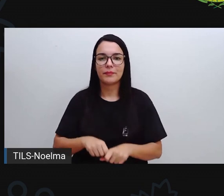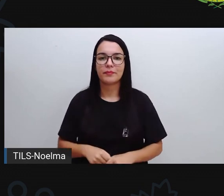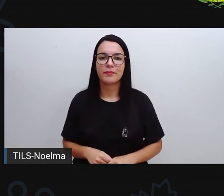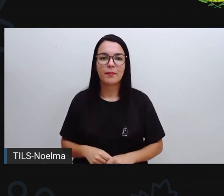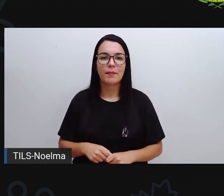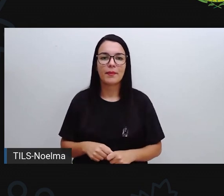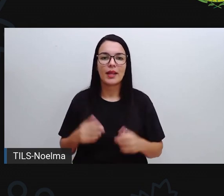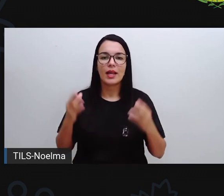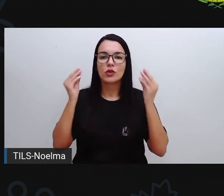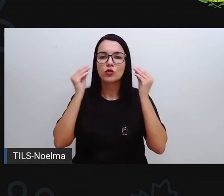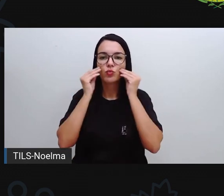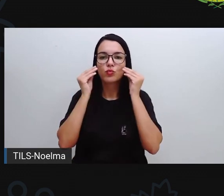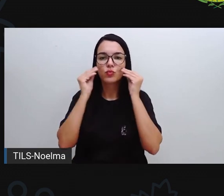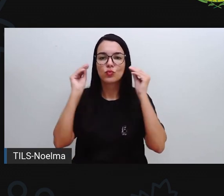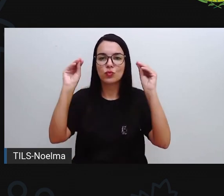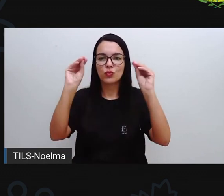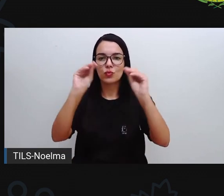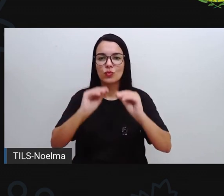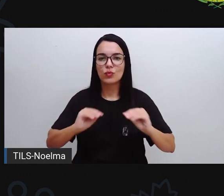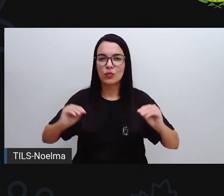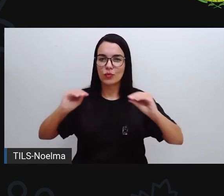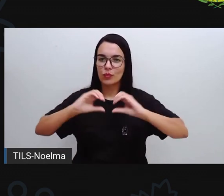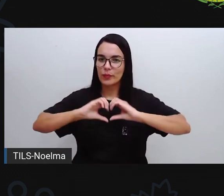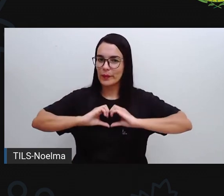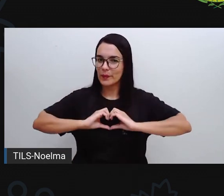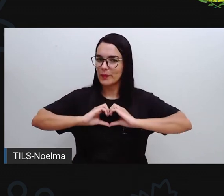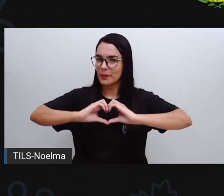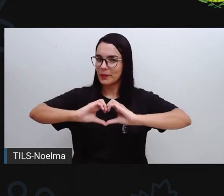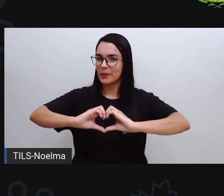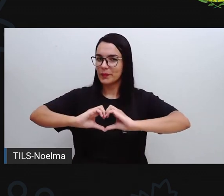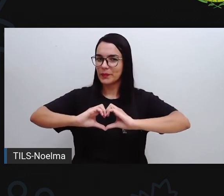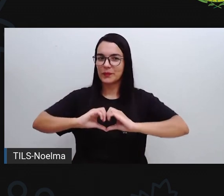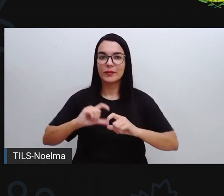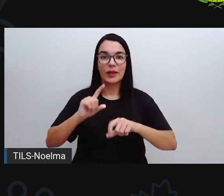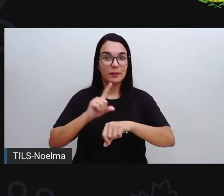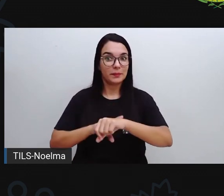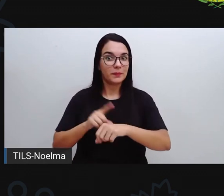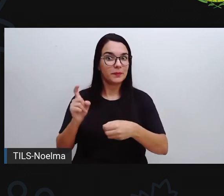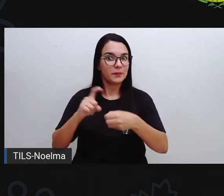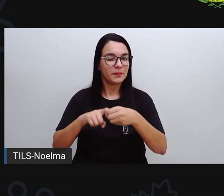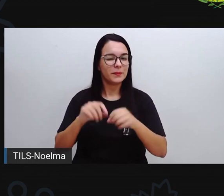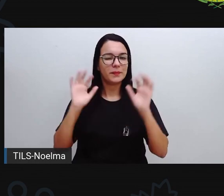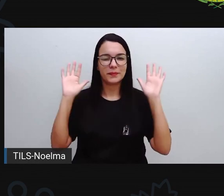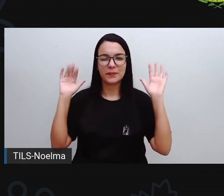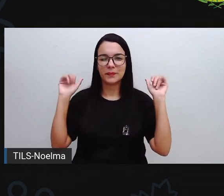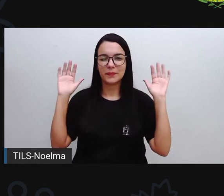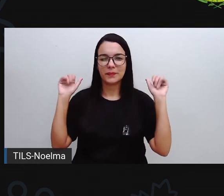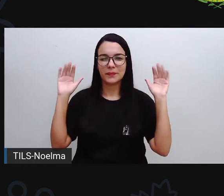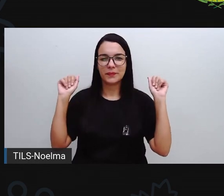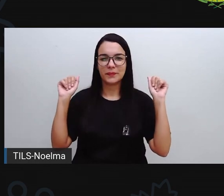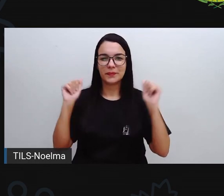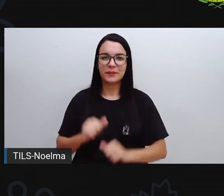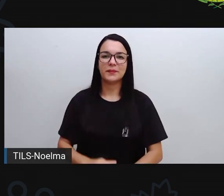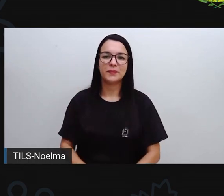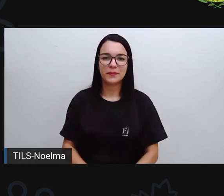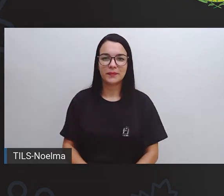Nós vamos ficando por aqui. Beijo no coração de cada um de vocês e daqui a pouquinho a gente está de volta. Tchau, tchau.